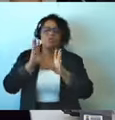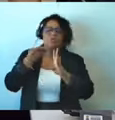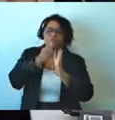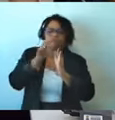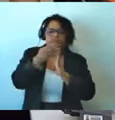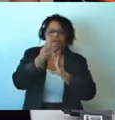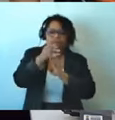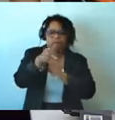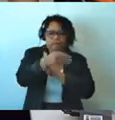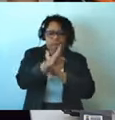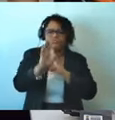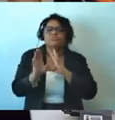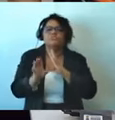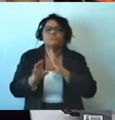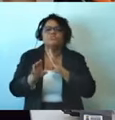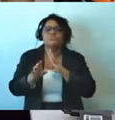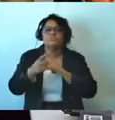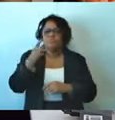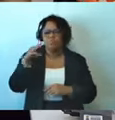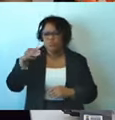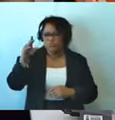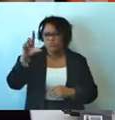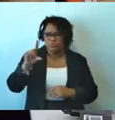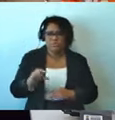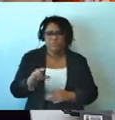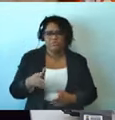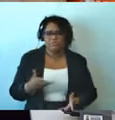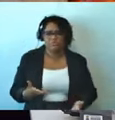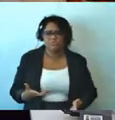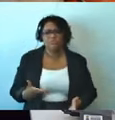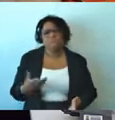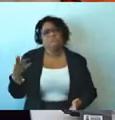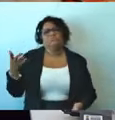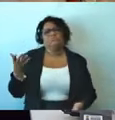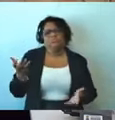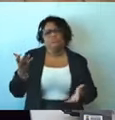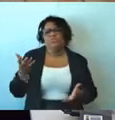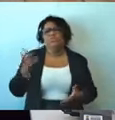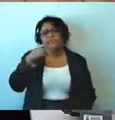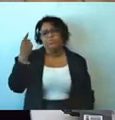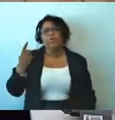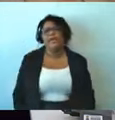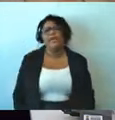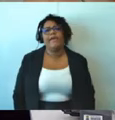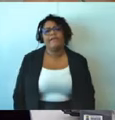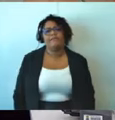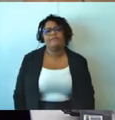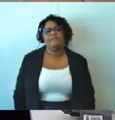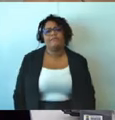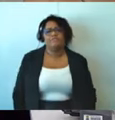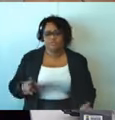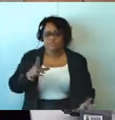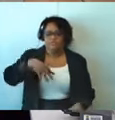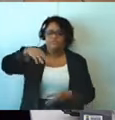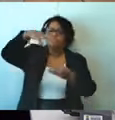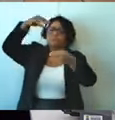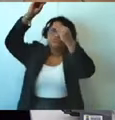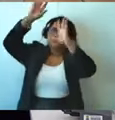rota dele lá, e na verdade esse cara está querendo partir dessa para uma outra e encontrar com São Pedro mais rápido, né? Ou